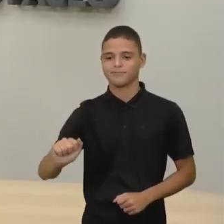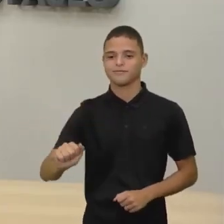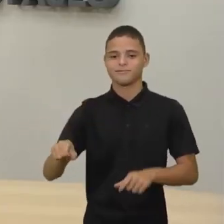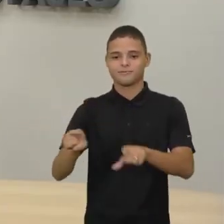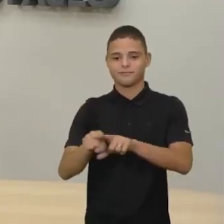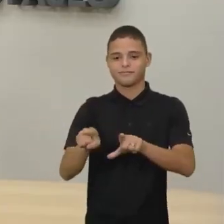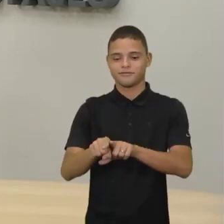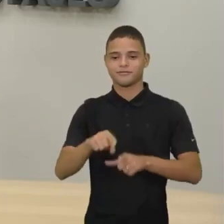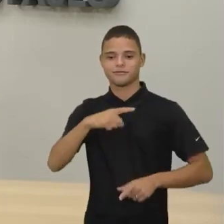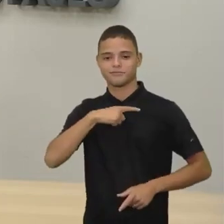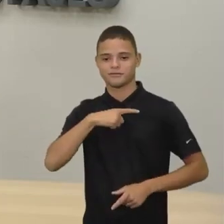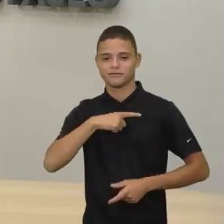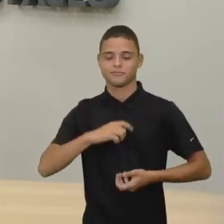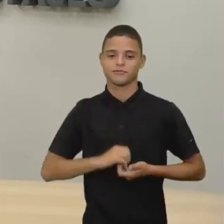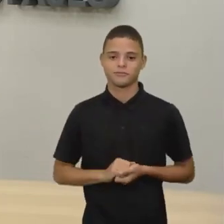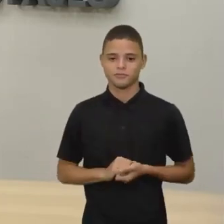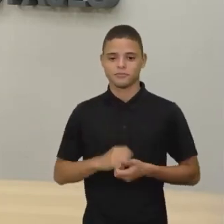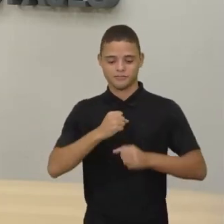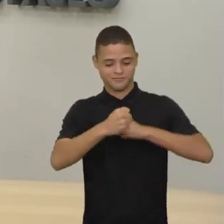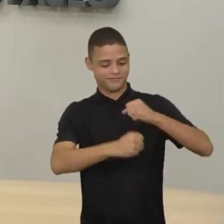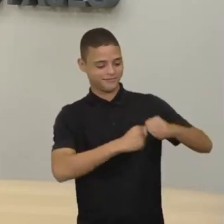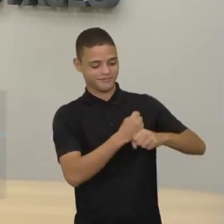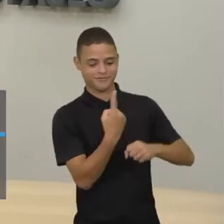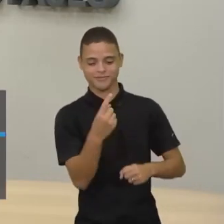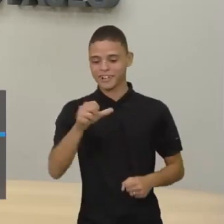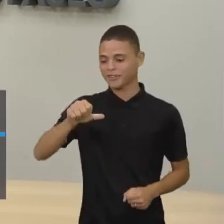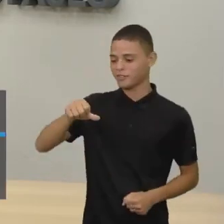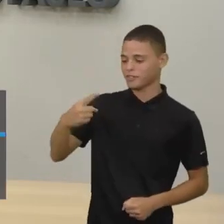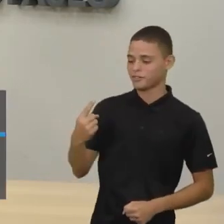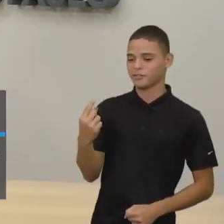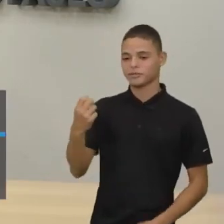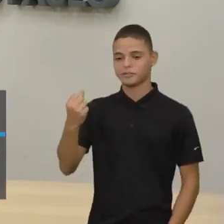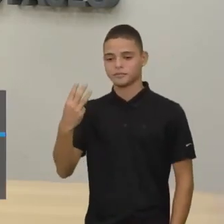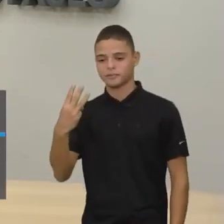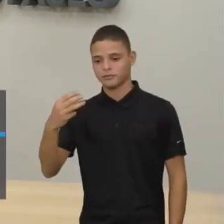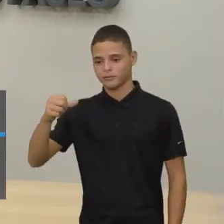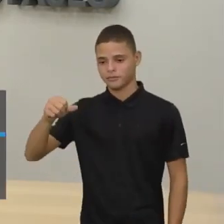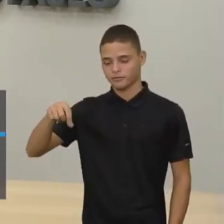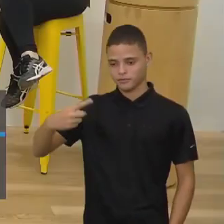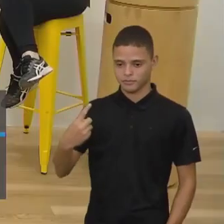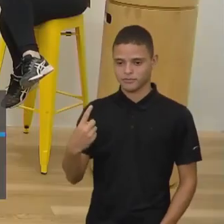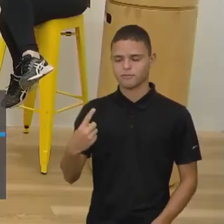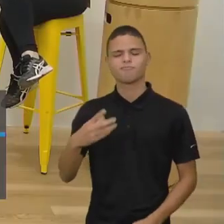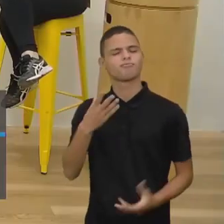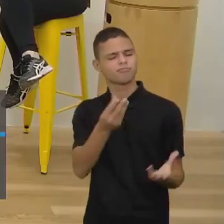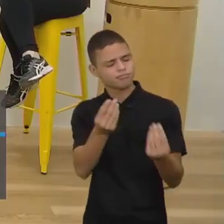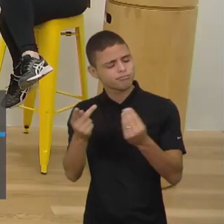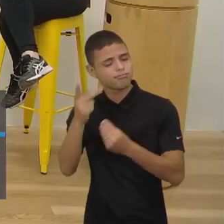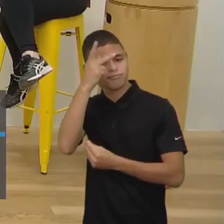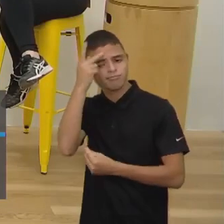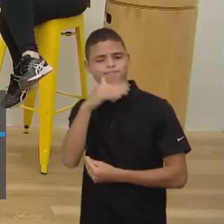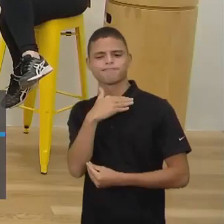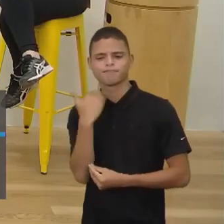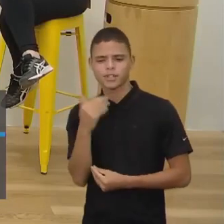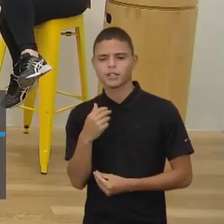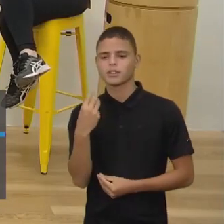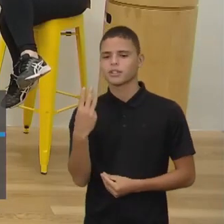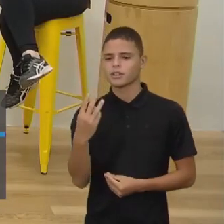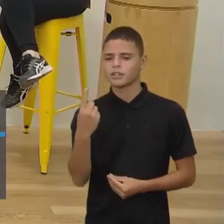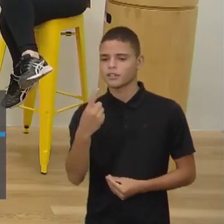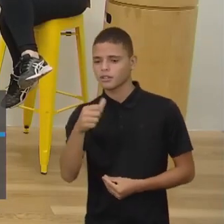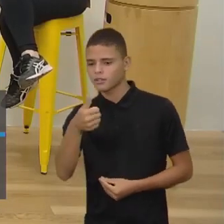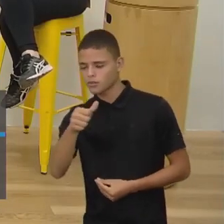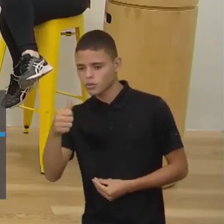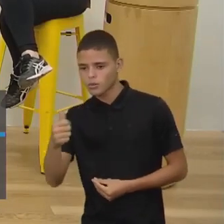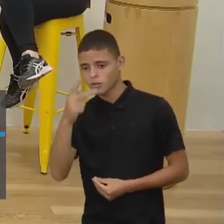chegar em 1953, faz tempo. Tempo. Né? Sabe quantas pessoas já morreram tentando chegar? Bastante. 311